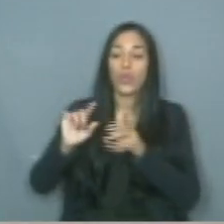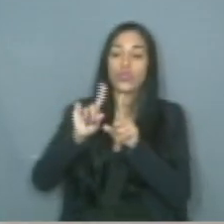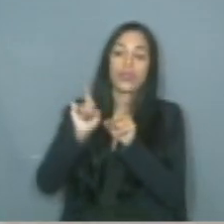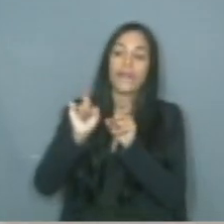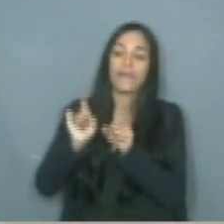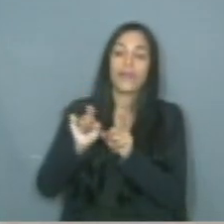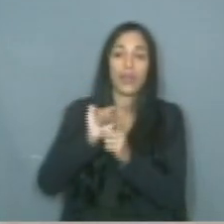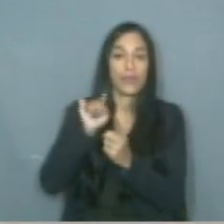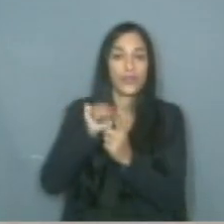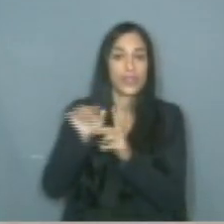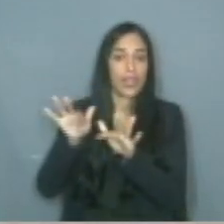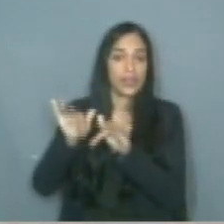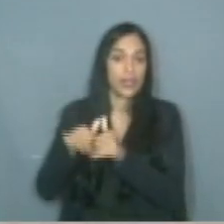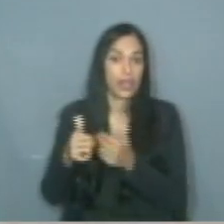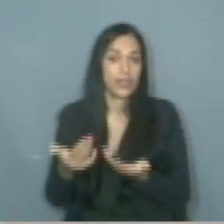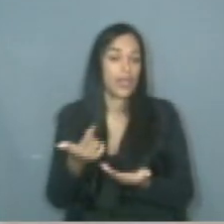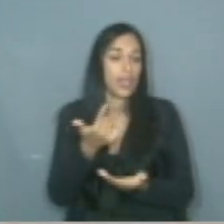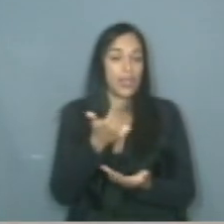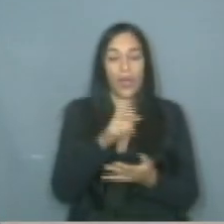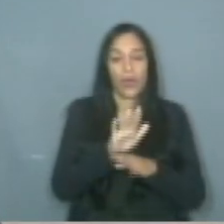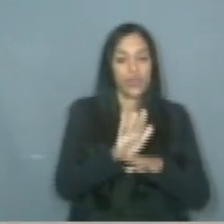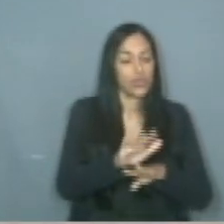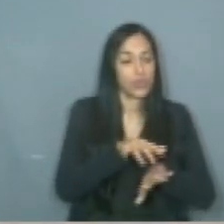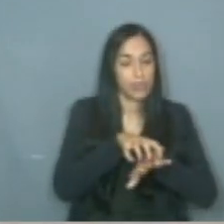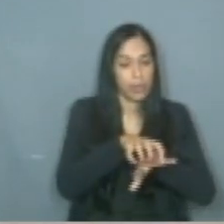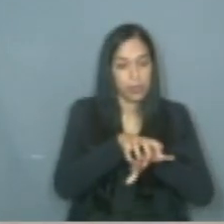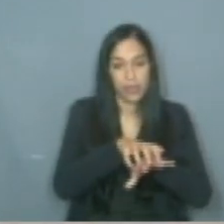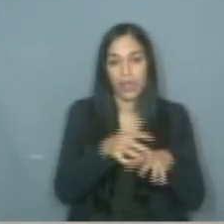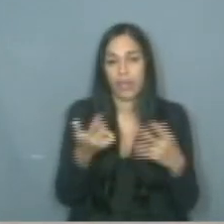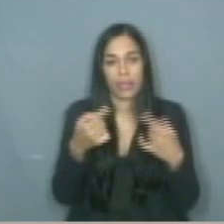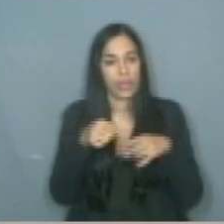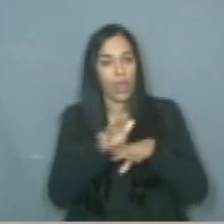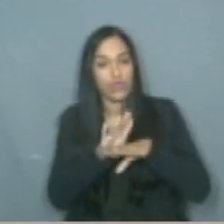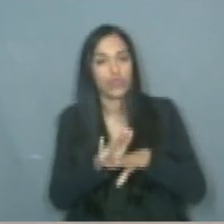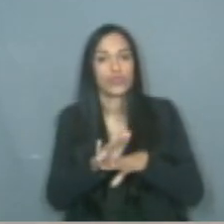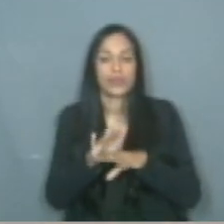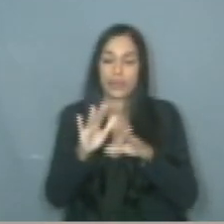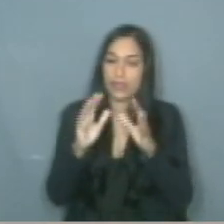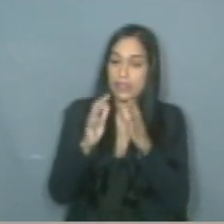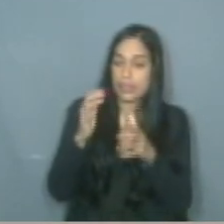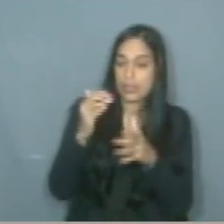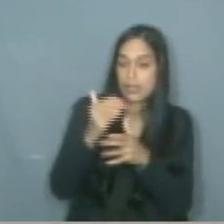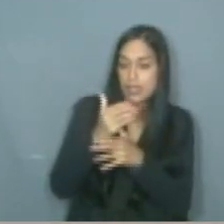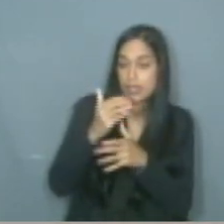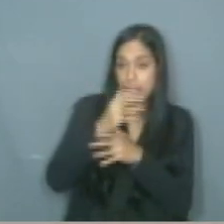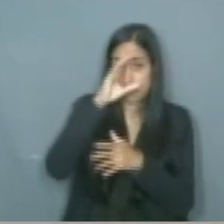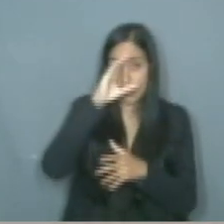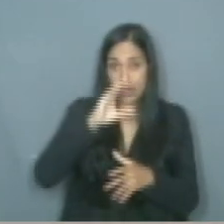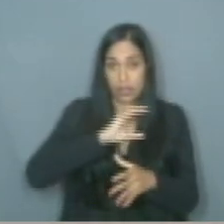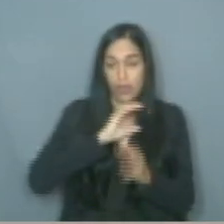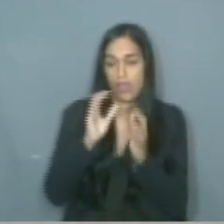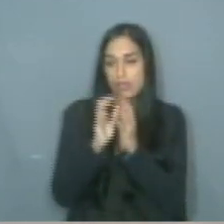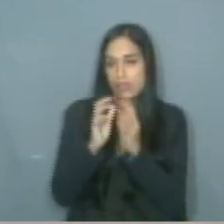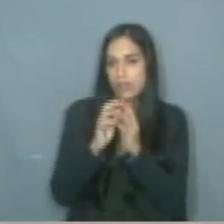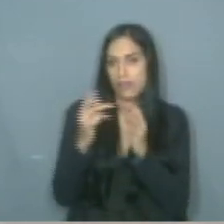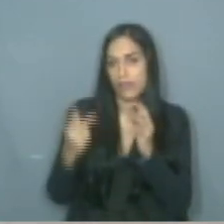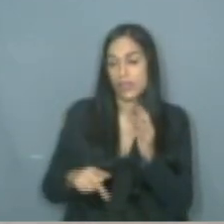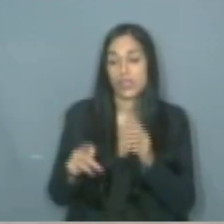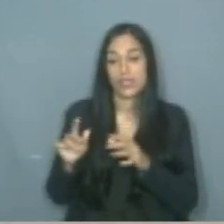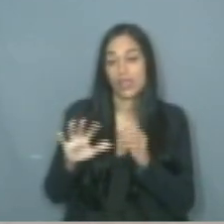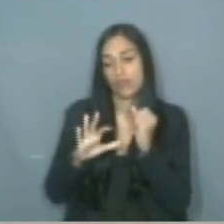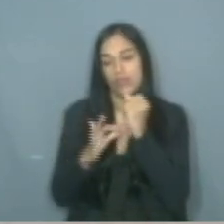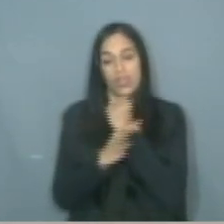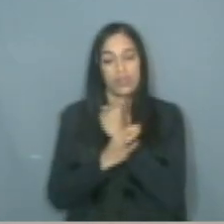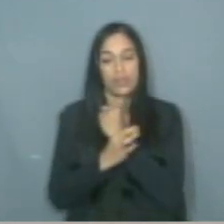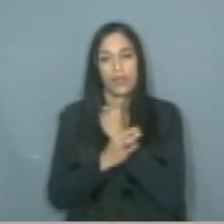não ajuda nem traz para o cidadão recifense mais segurança. Então são impostos que são